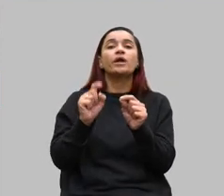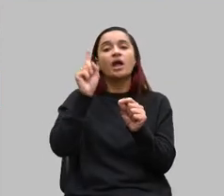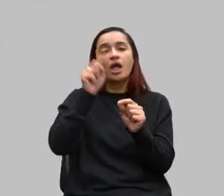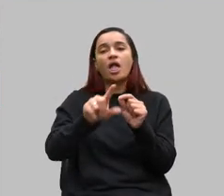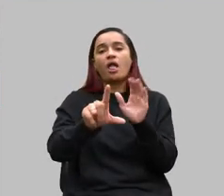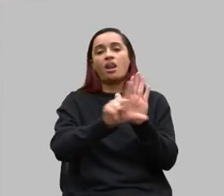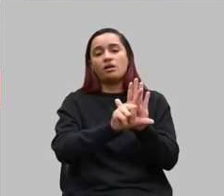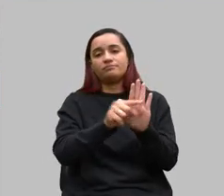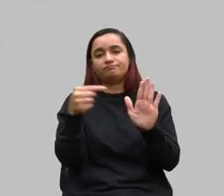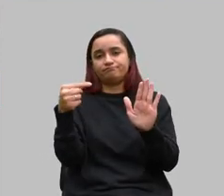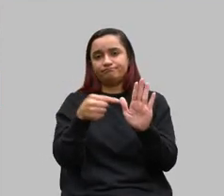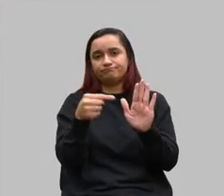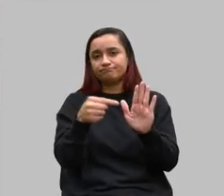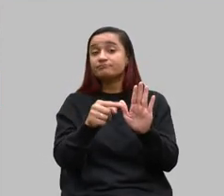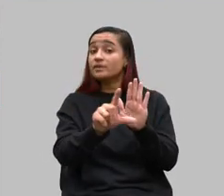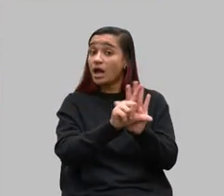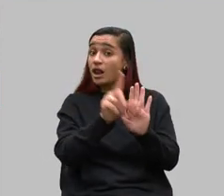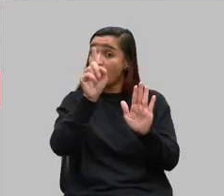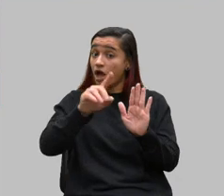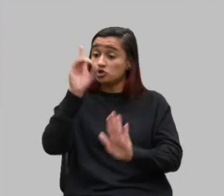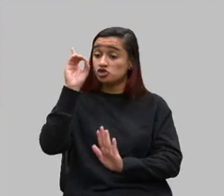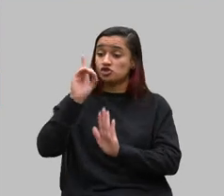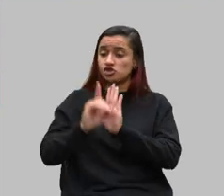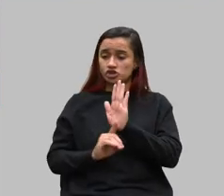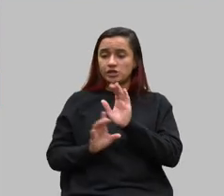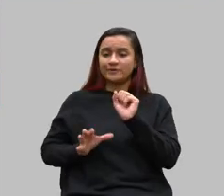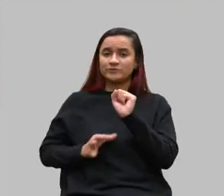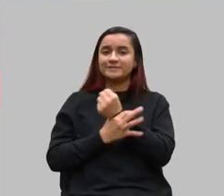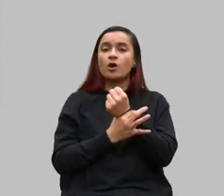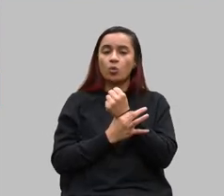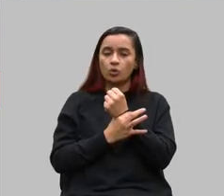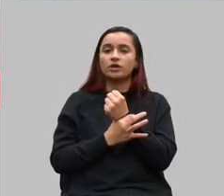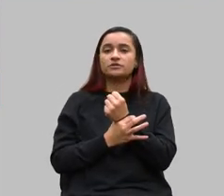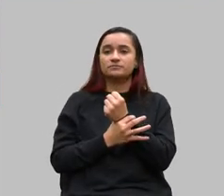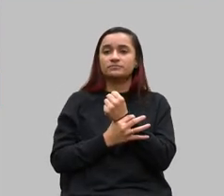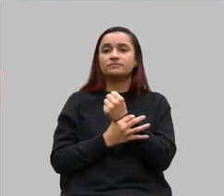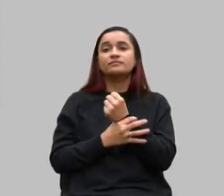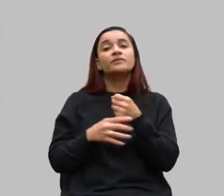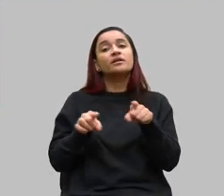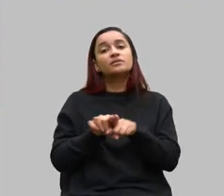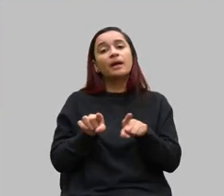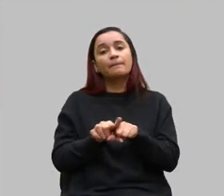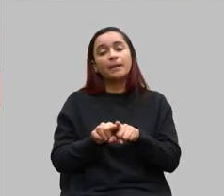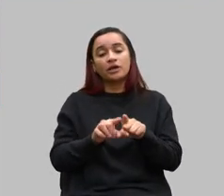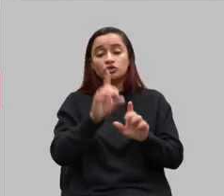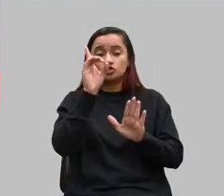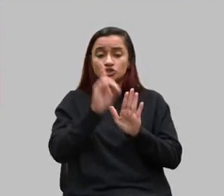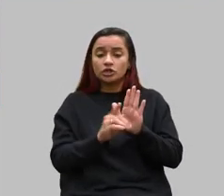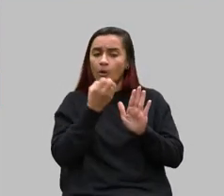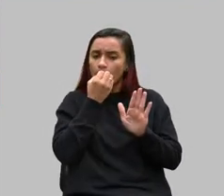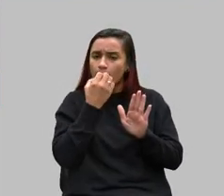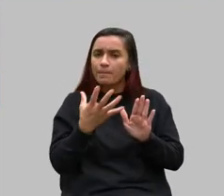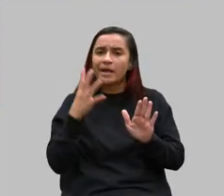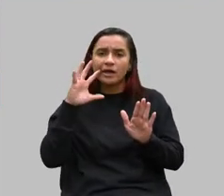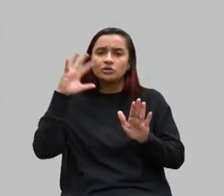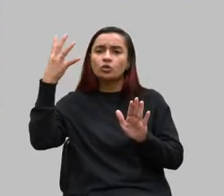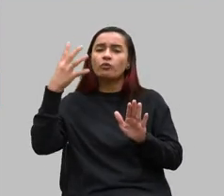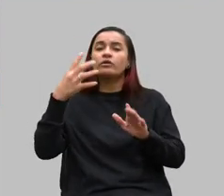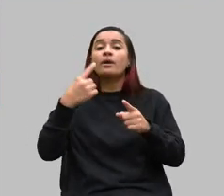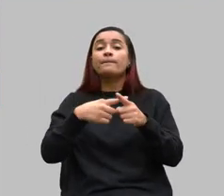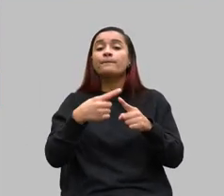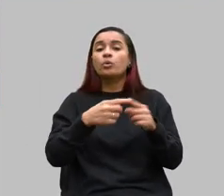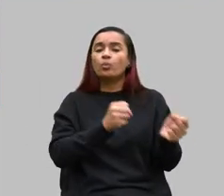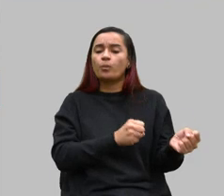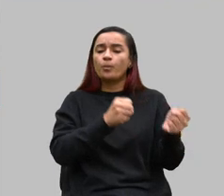é o direito assegurado o direito bem estabelecido de forma que tanto o poder